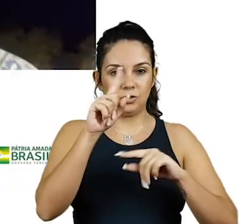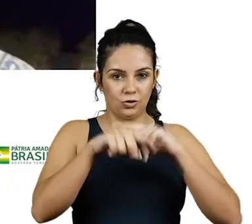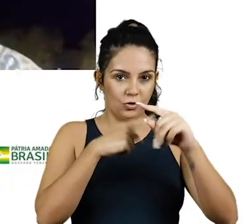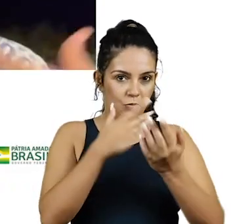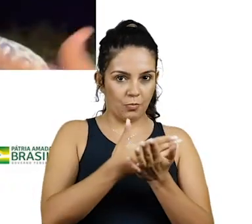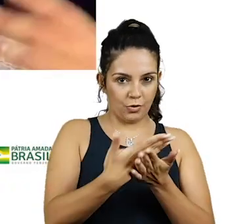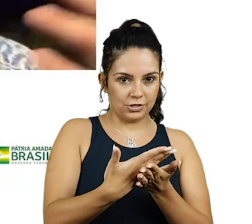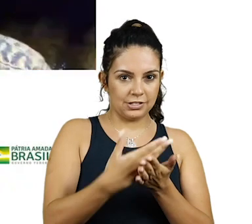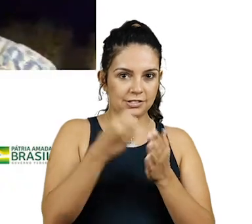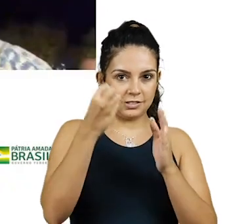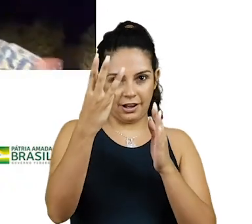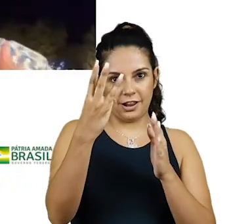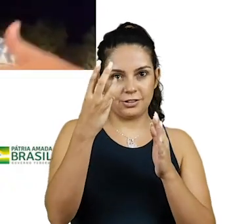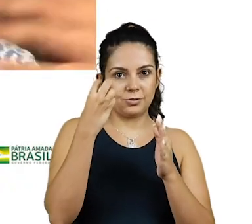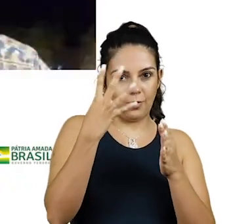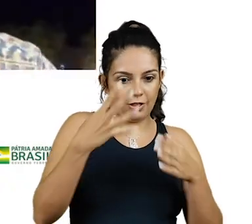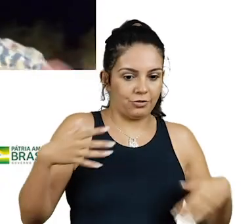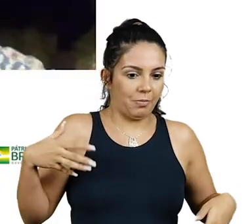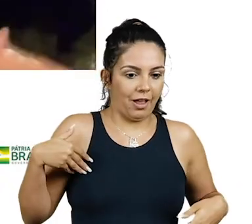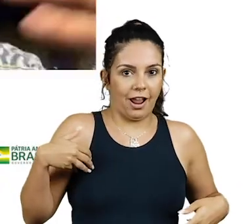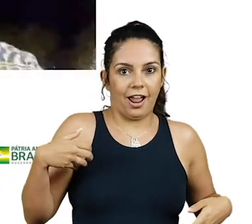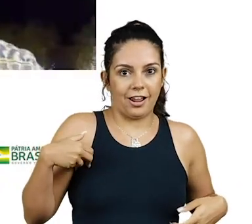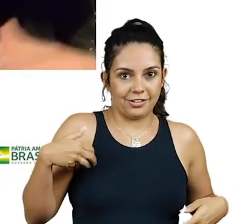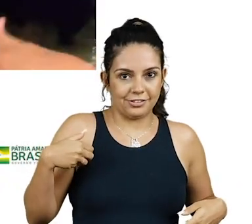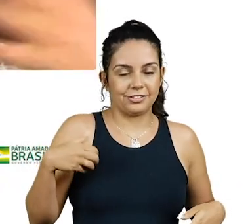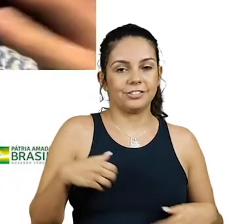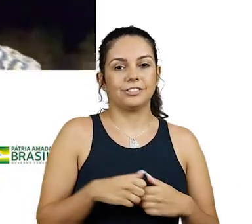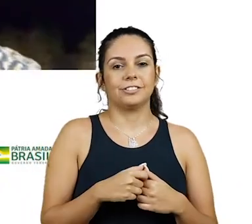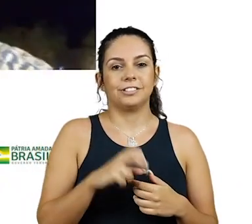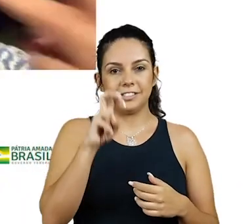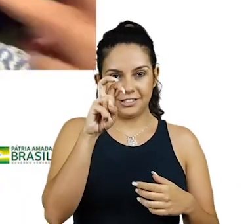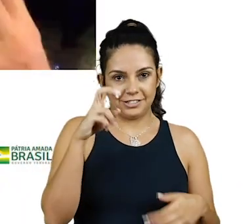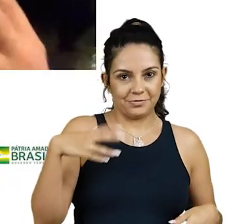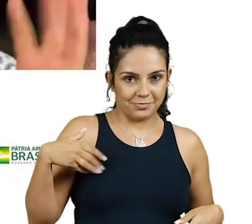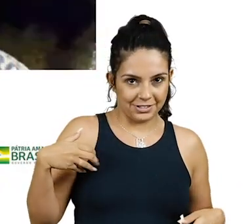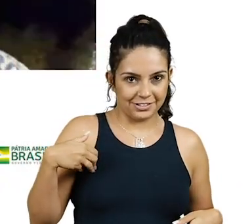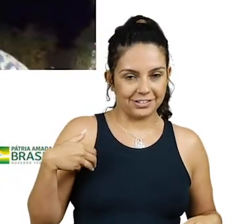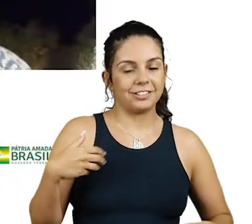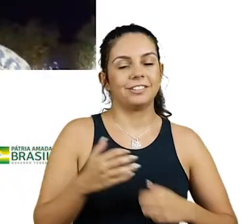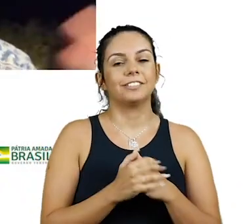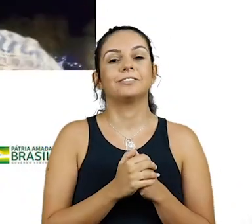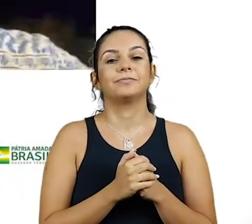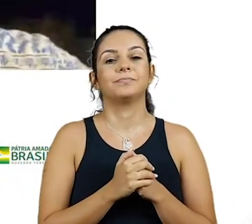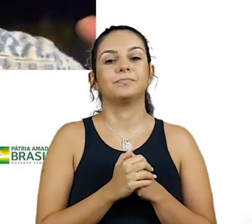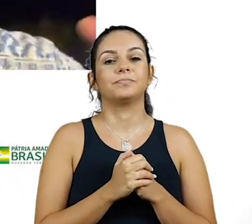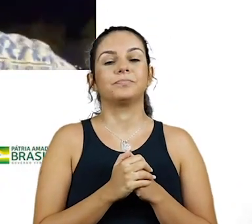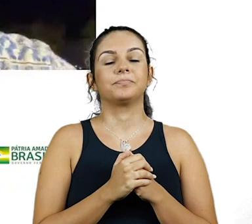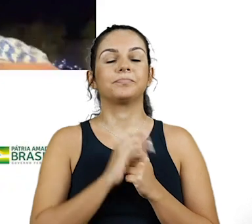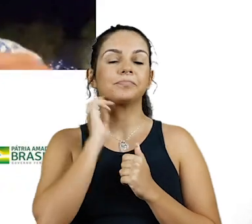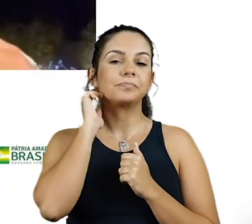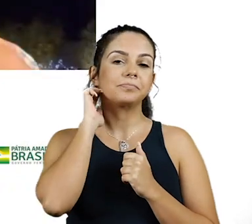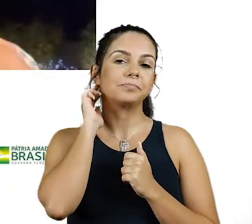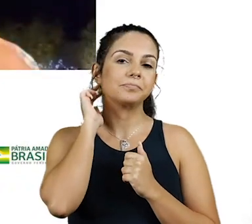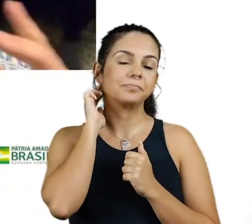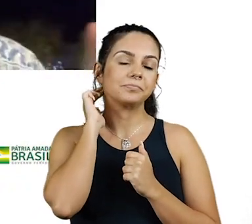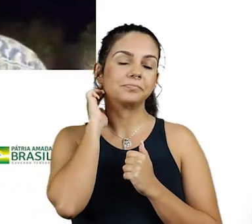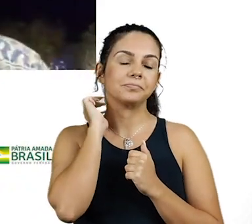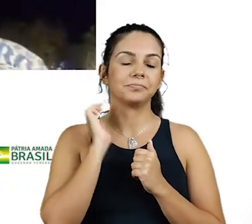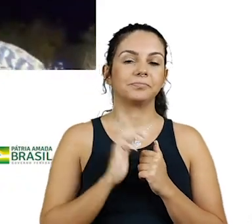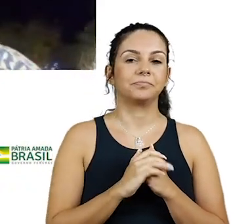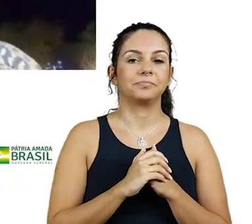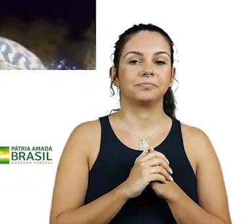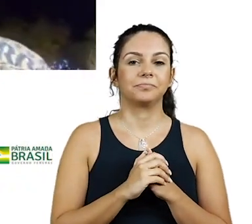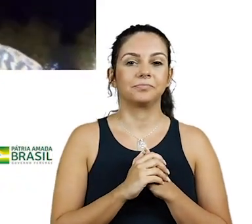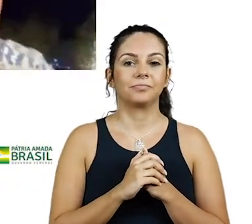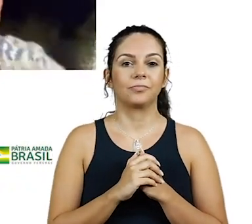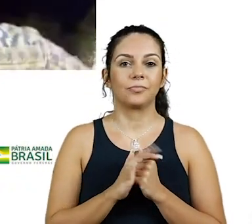depois que começa a entrar 3, 4, 5 já é um exagero, eu nunca vi 5 na minha casa, mas já vi 3, aí o quinto é exagero.